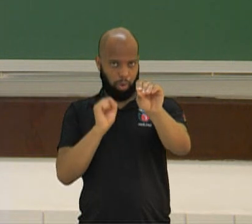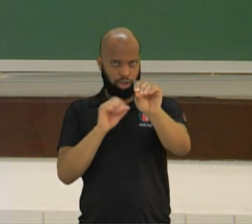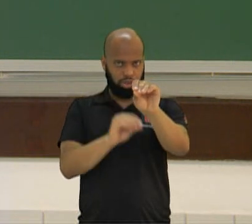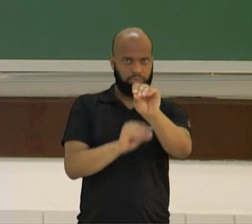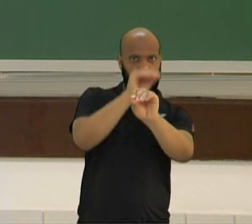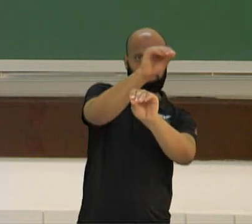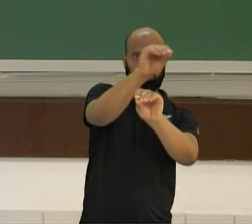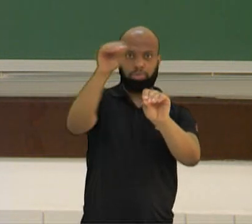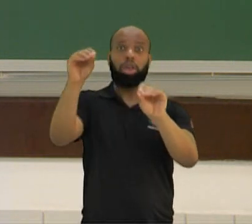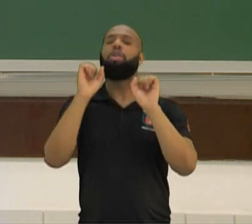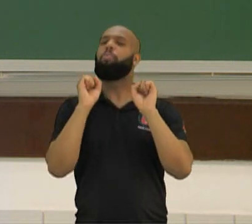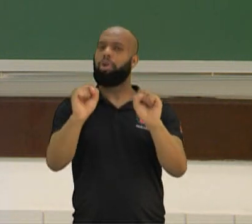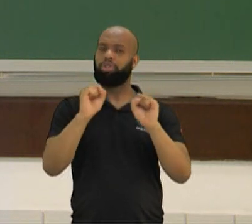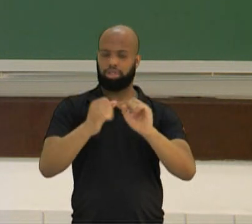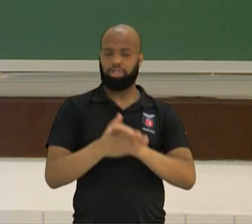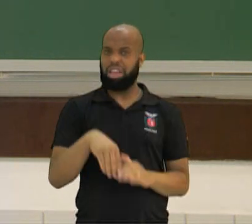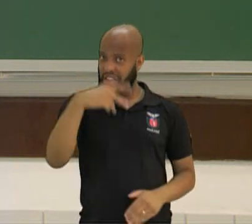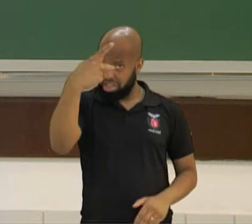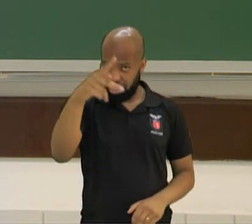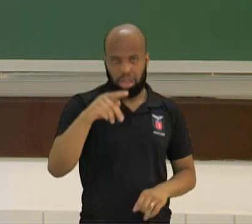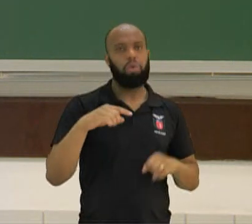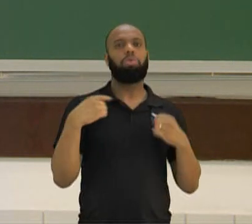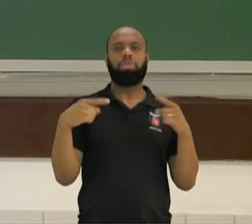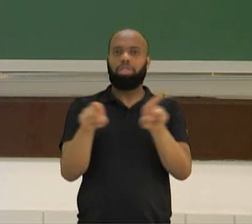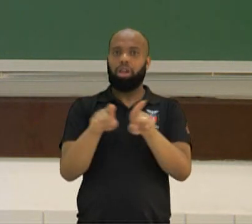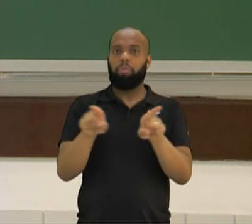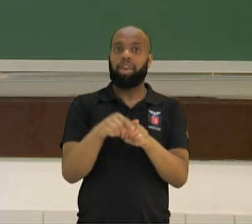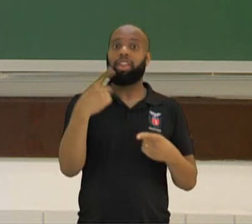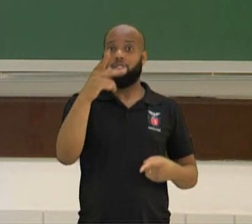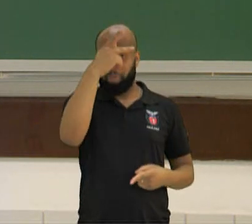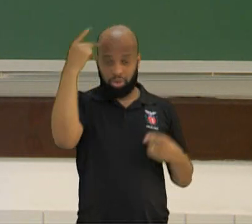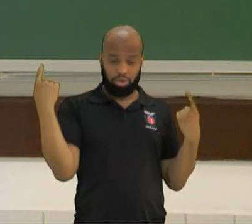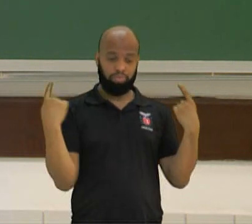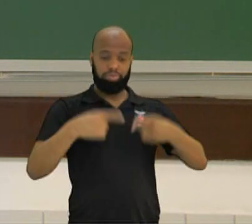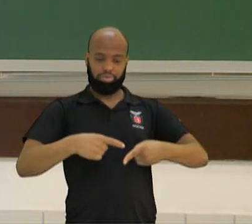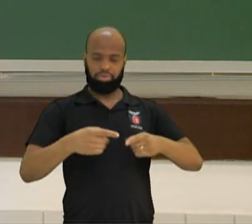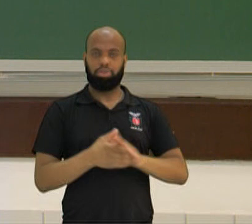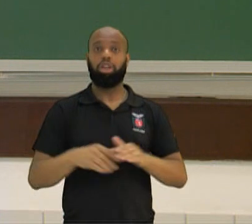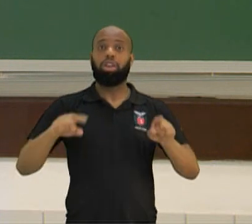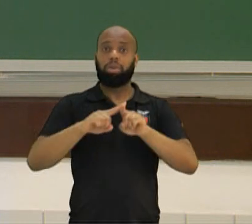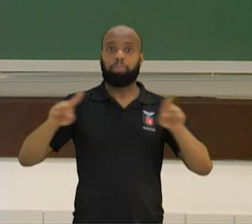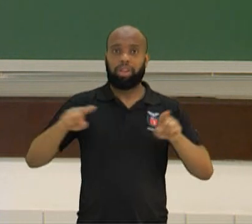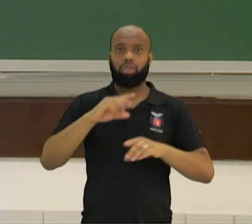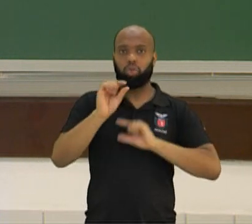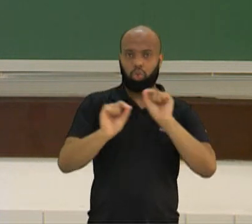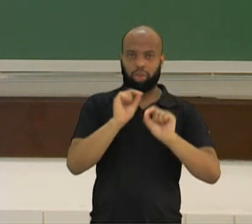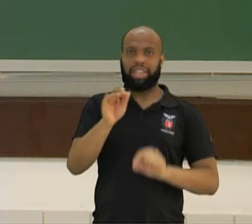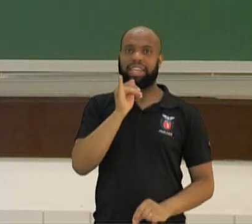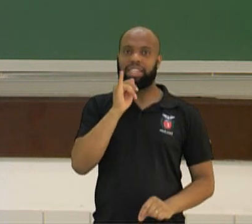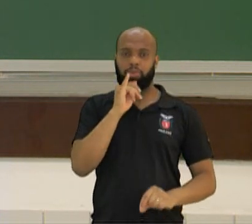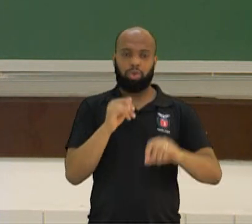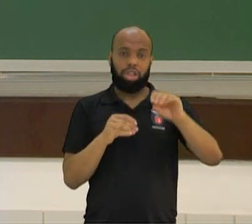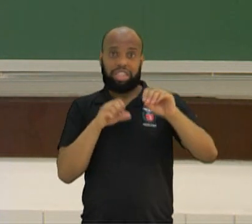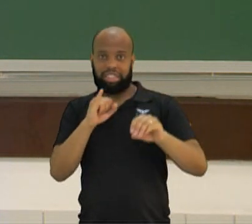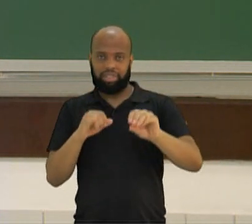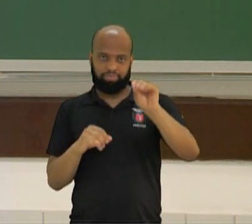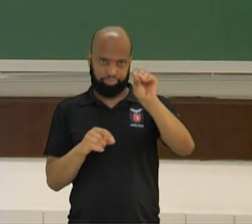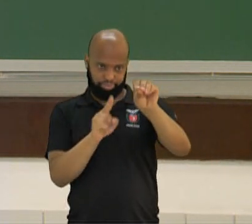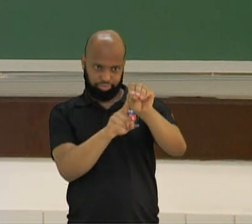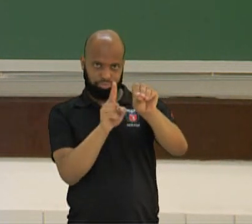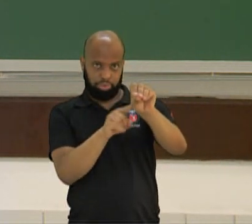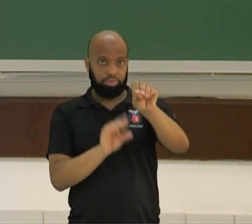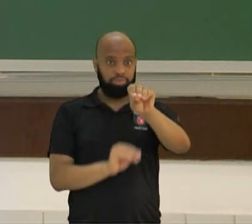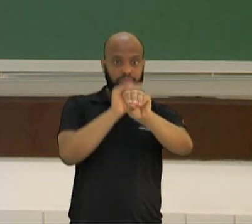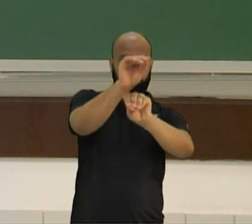estão no tabuleiro, tanto as peças suas quanto as peças adversárias. Porém, as peças às quais ela salta, essas